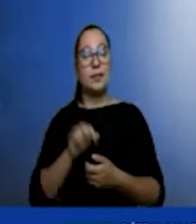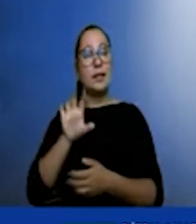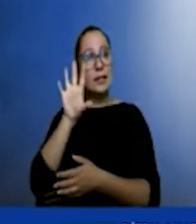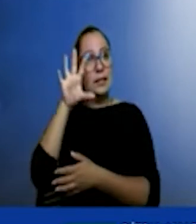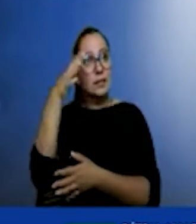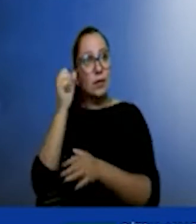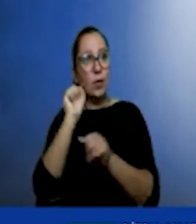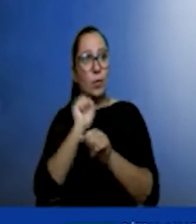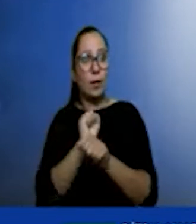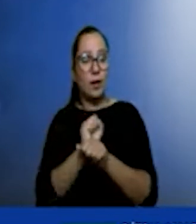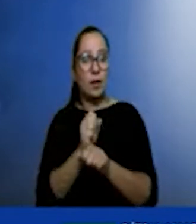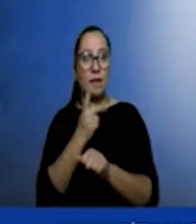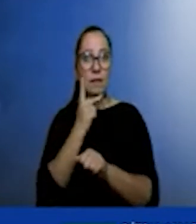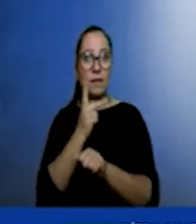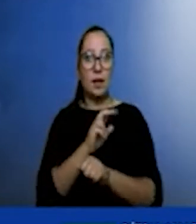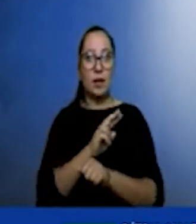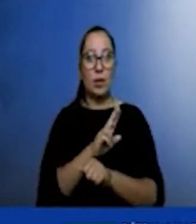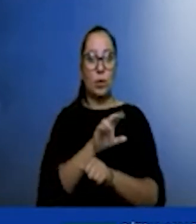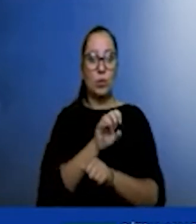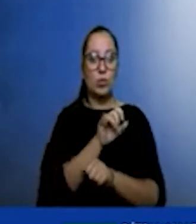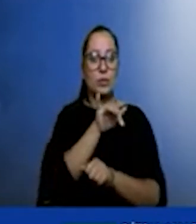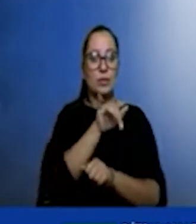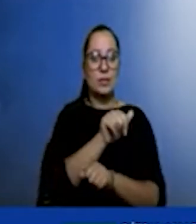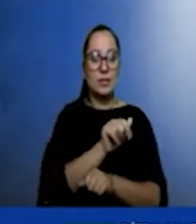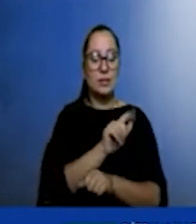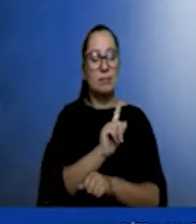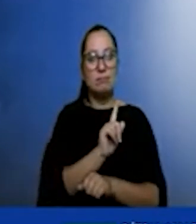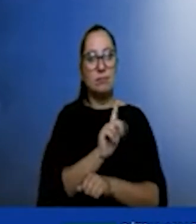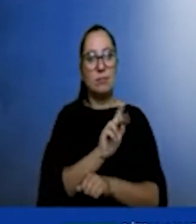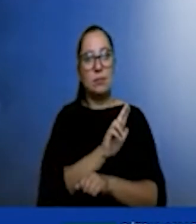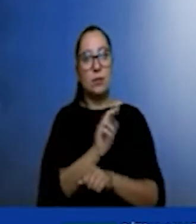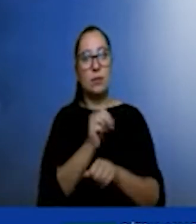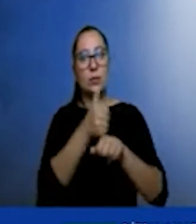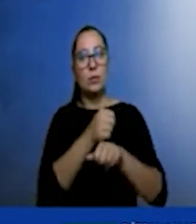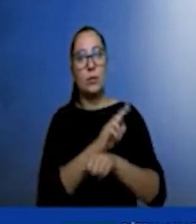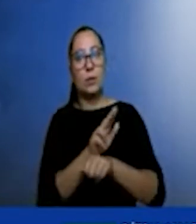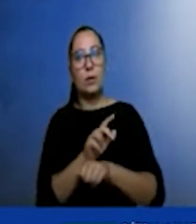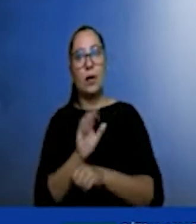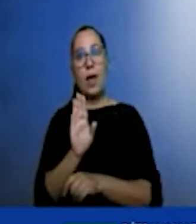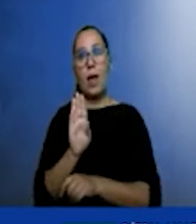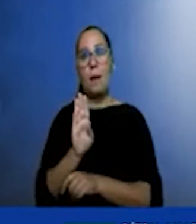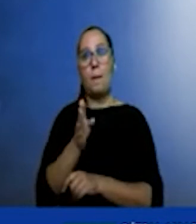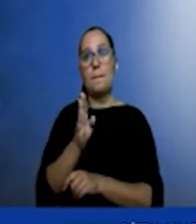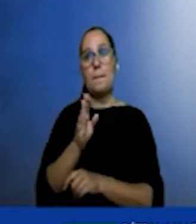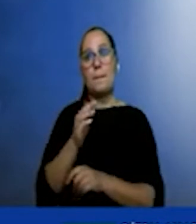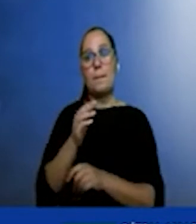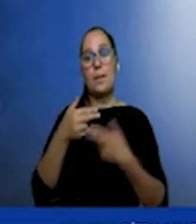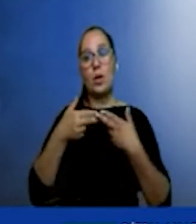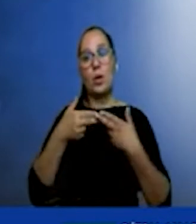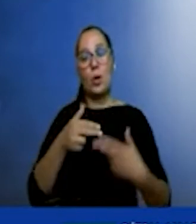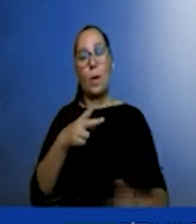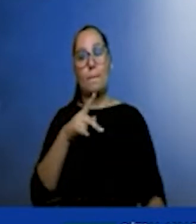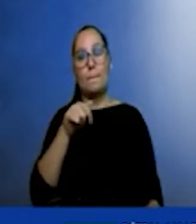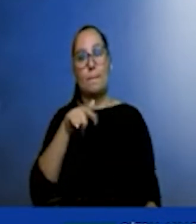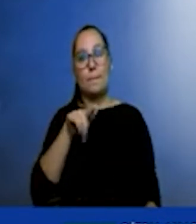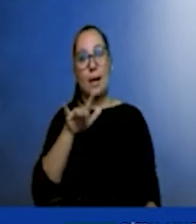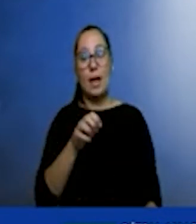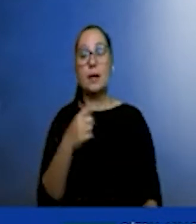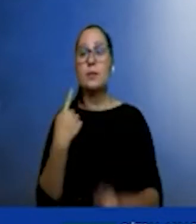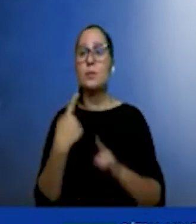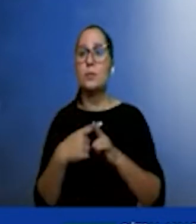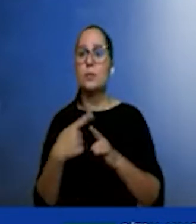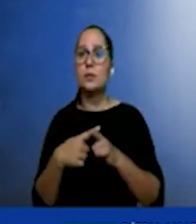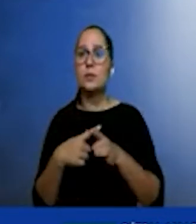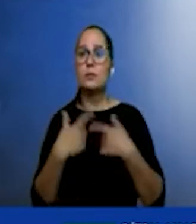chamar nossas usinas de usinas, e que a gente ia chamar as usinas de bioparques. É, por quê? Porque a ideia é justamente